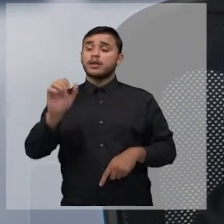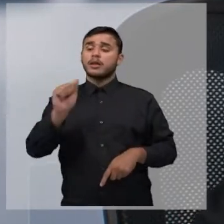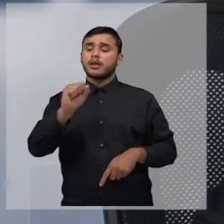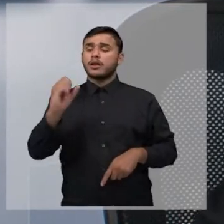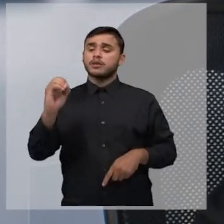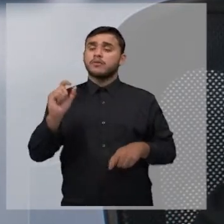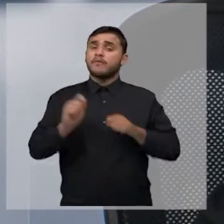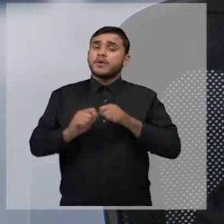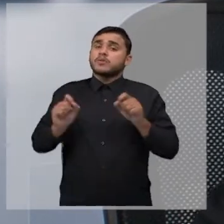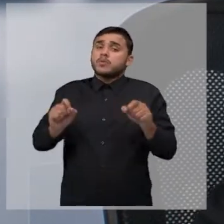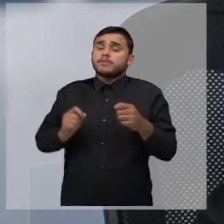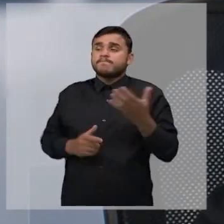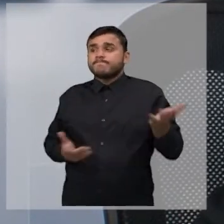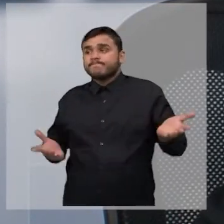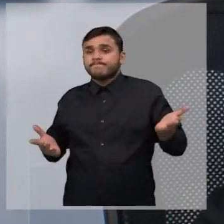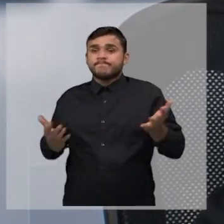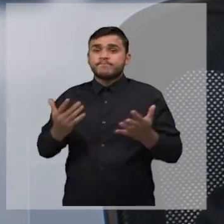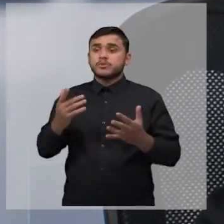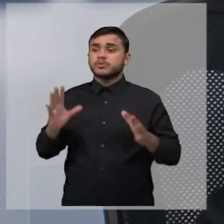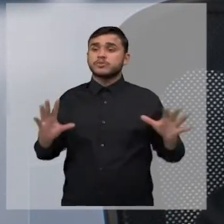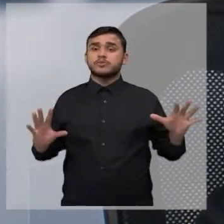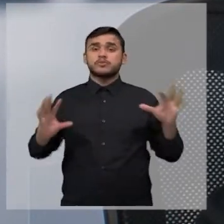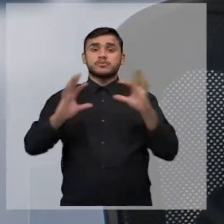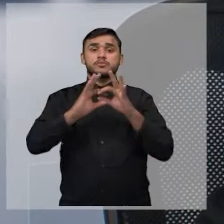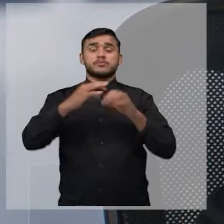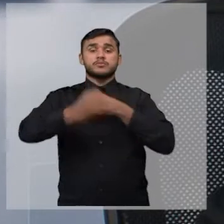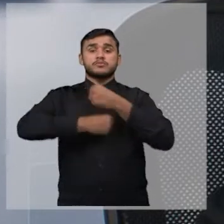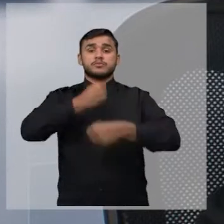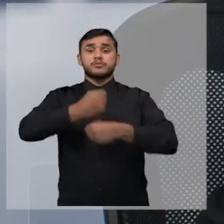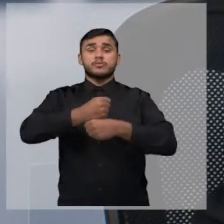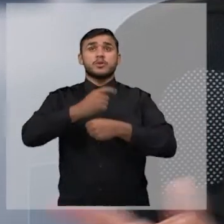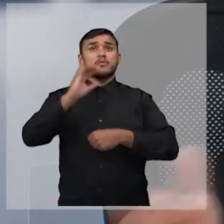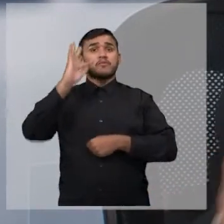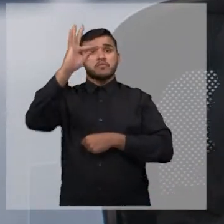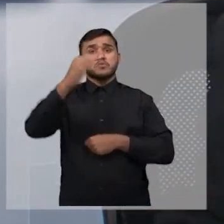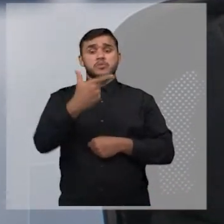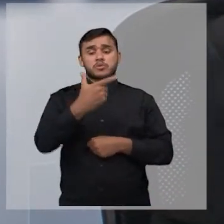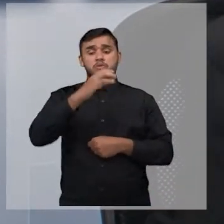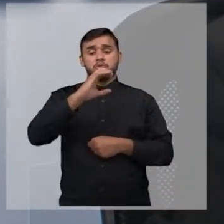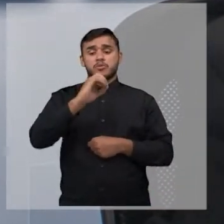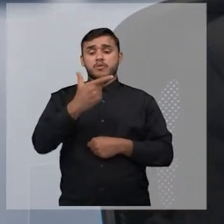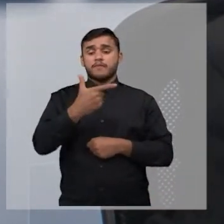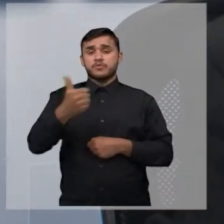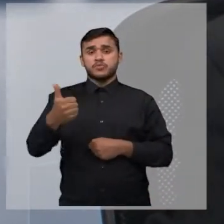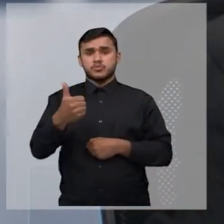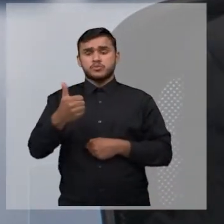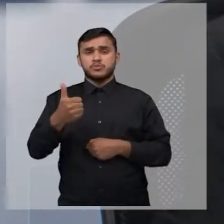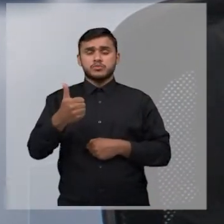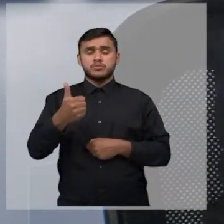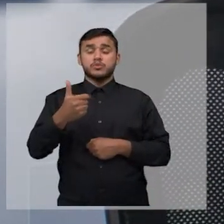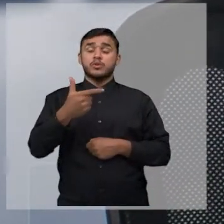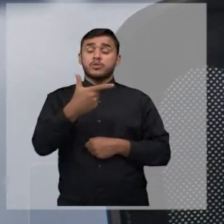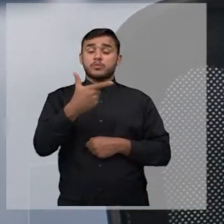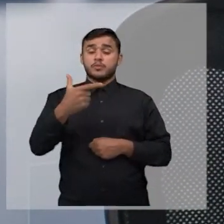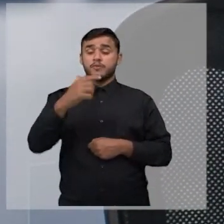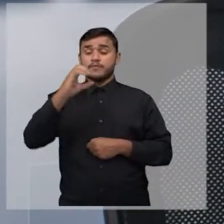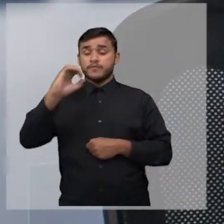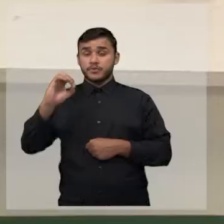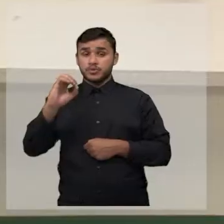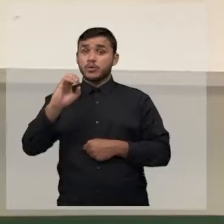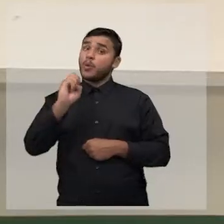Gereissati vai fazer aliança em 2022 ou 2020, né? 2020,